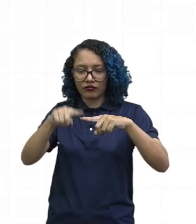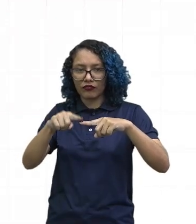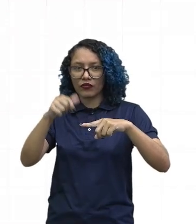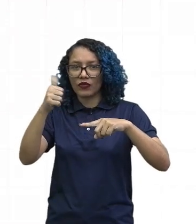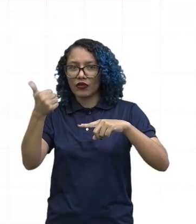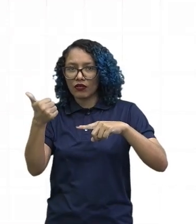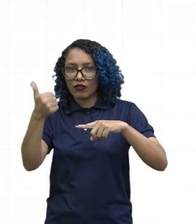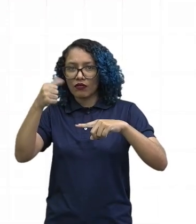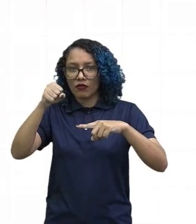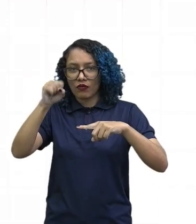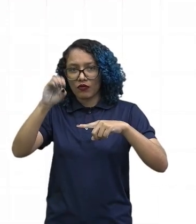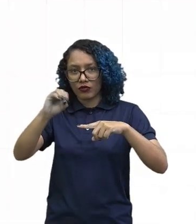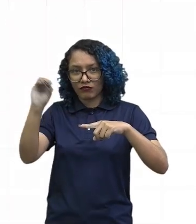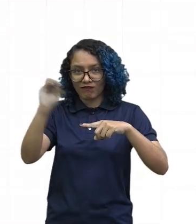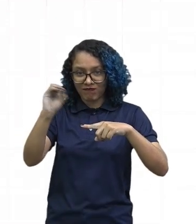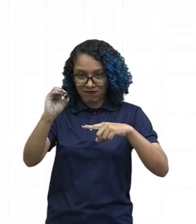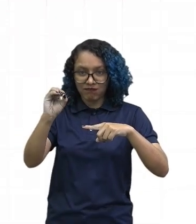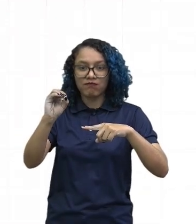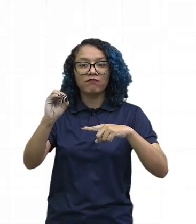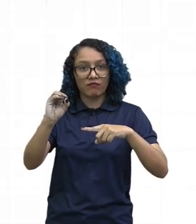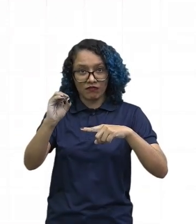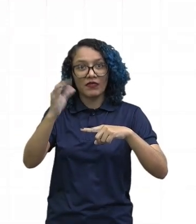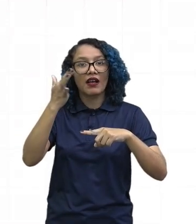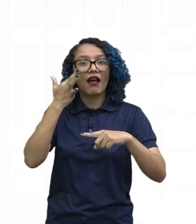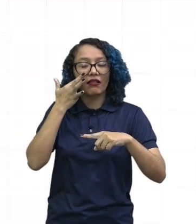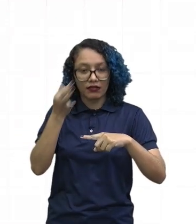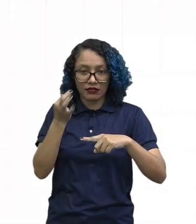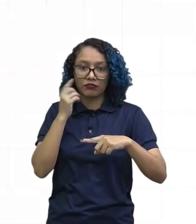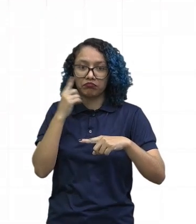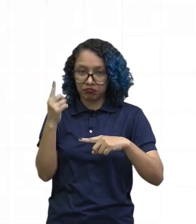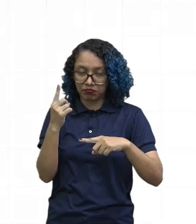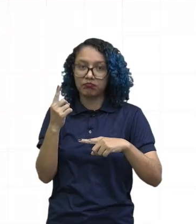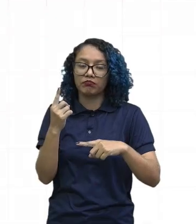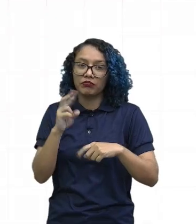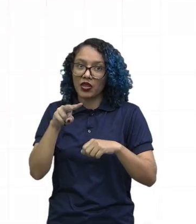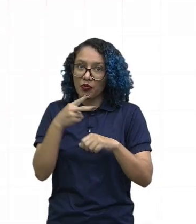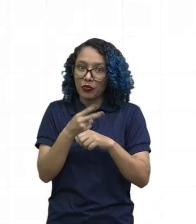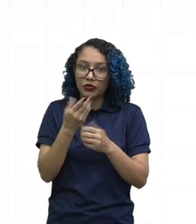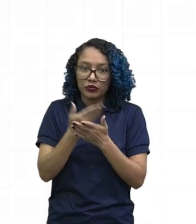raso mede 180 graus. Guarda bem essa informação, tá bom? Que a gente vai precisar dela.